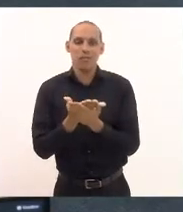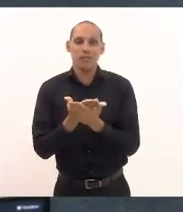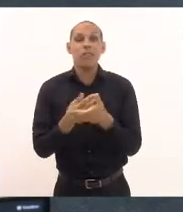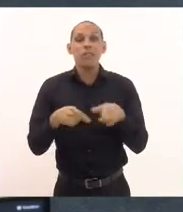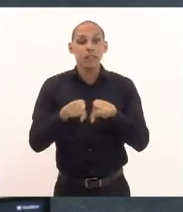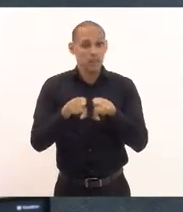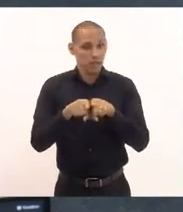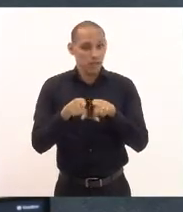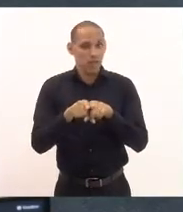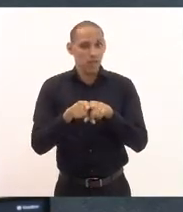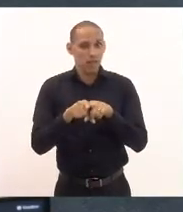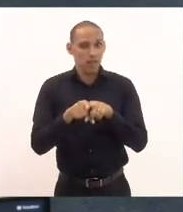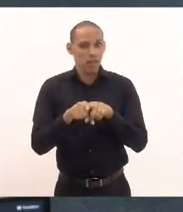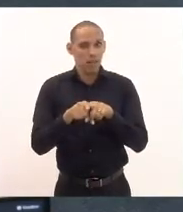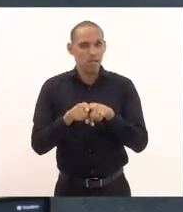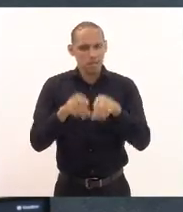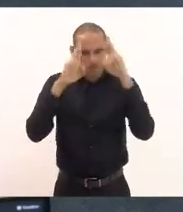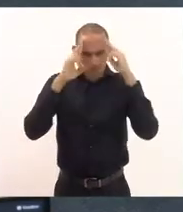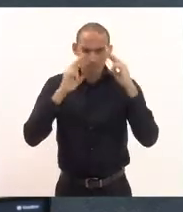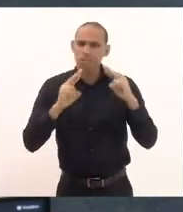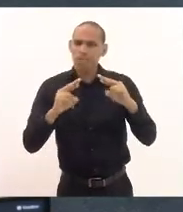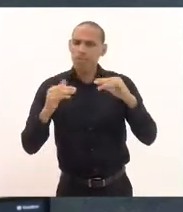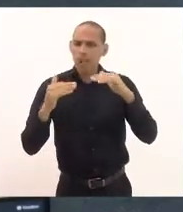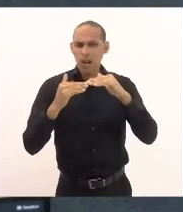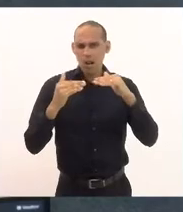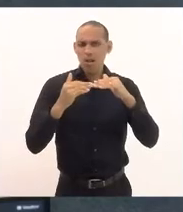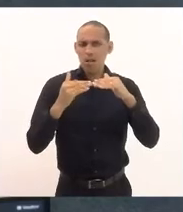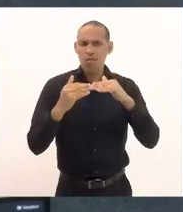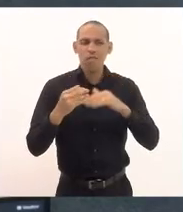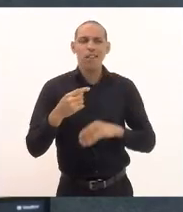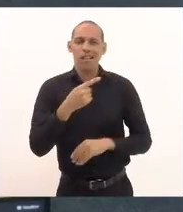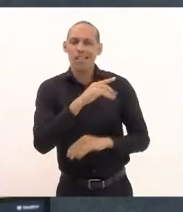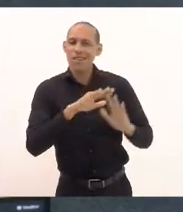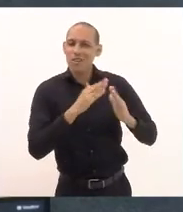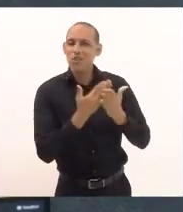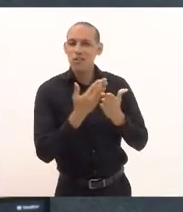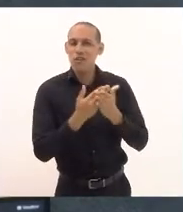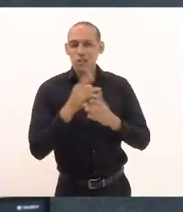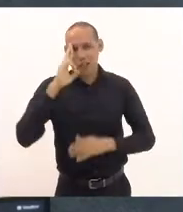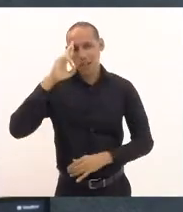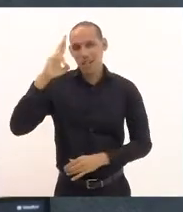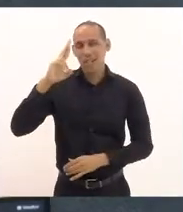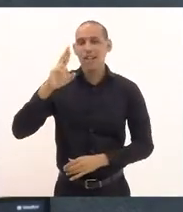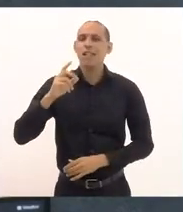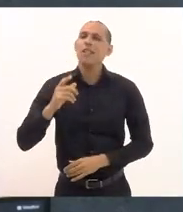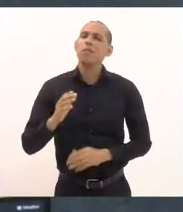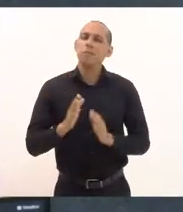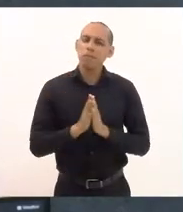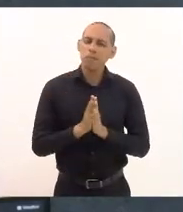também respeitando o acordo feito no Colégio de Líderes, eu quero só